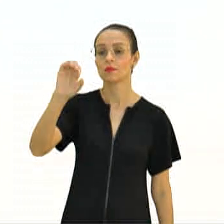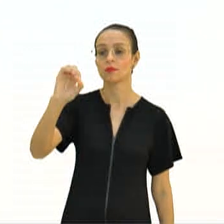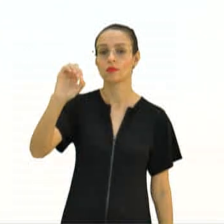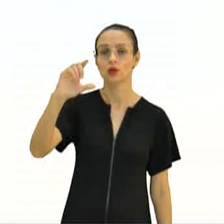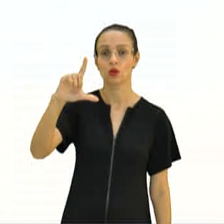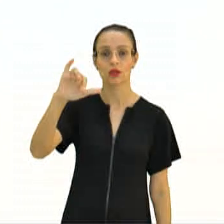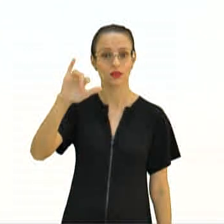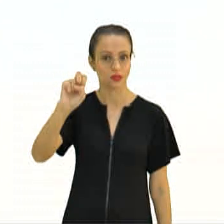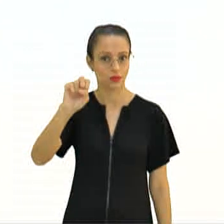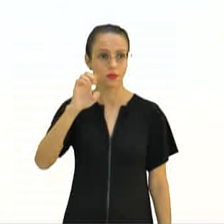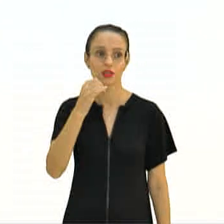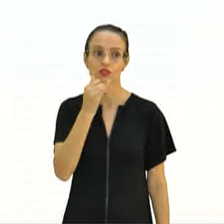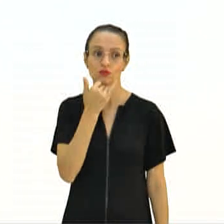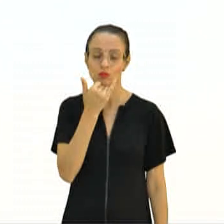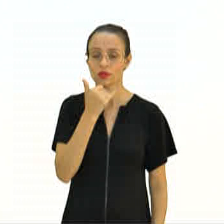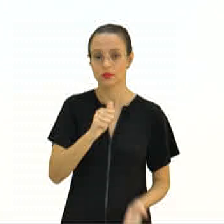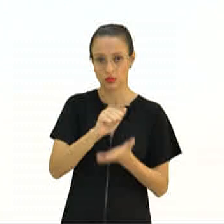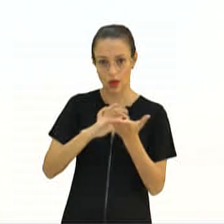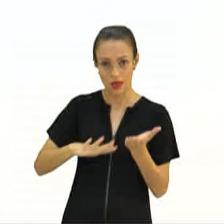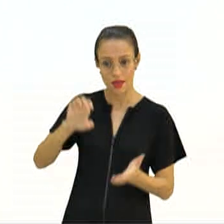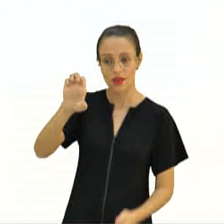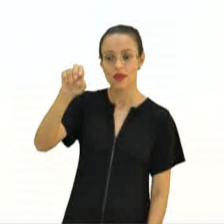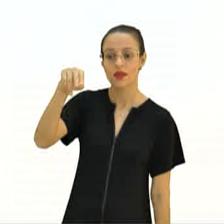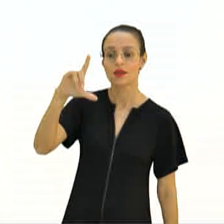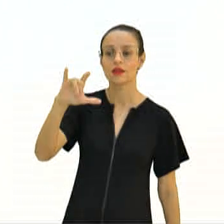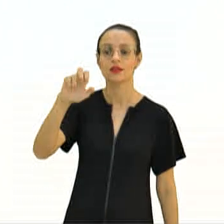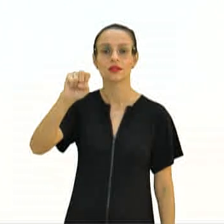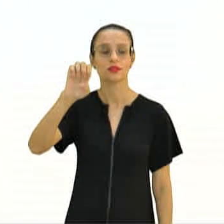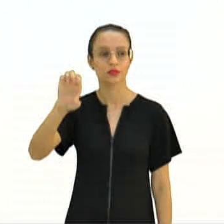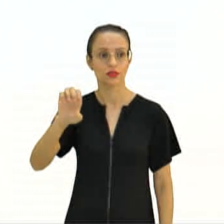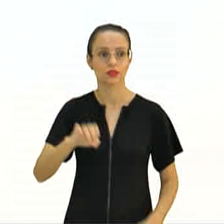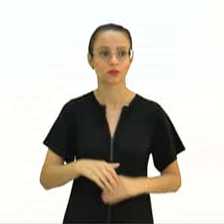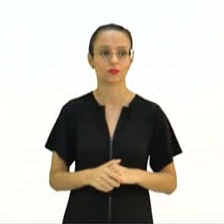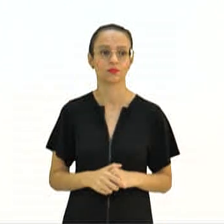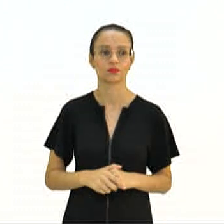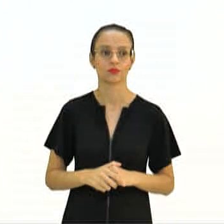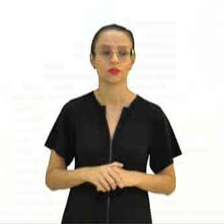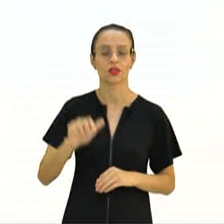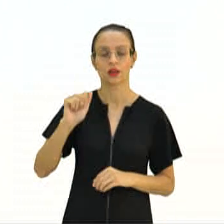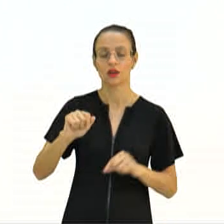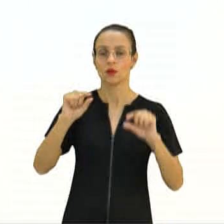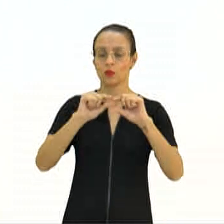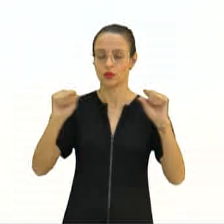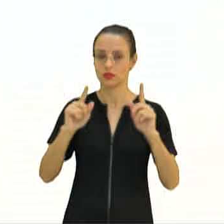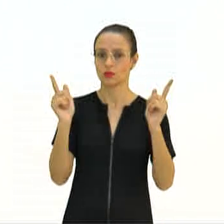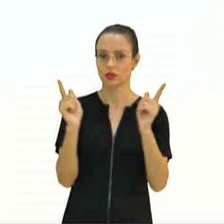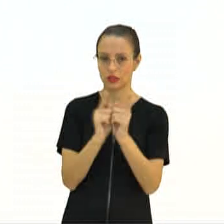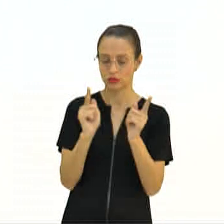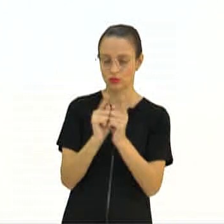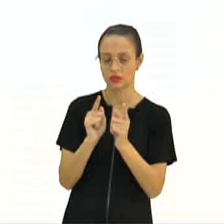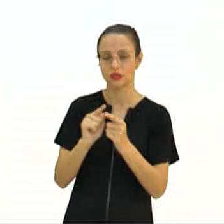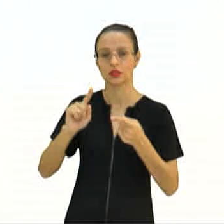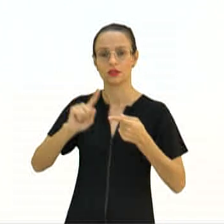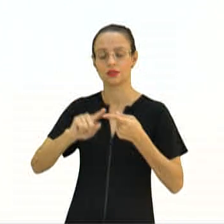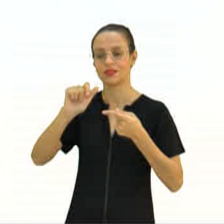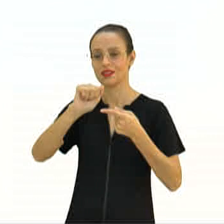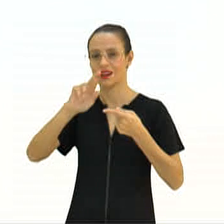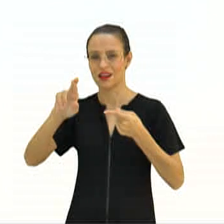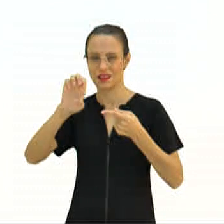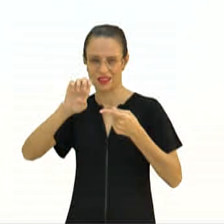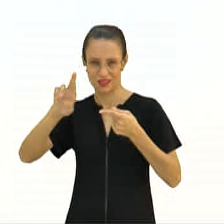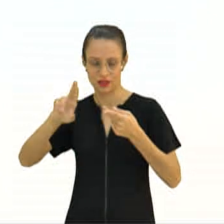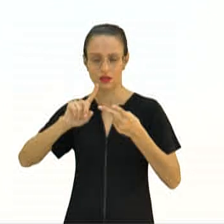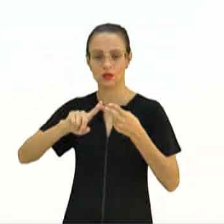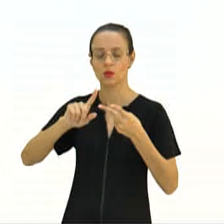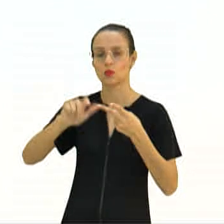é ênclise. Então, qual que é a justificativa da ênclise? Orações reduzidas de gerúndio ou infinitivo. B. Verbo